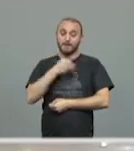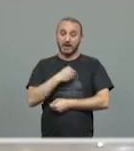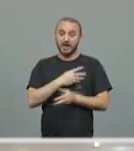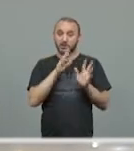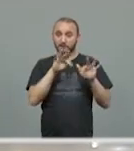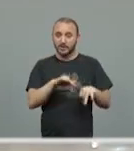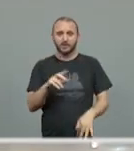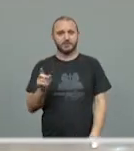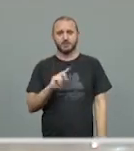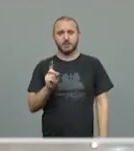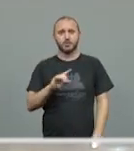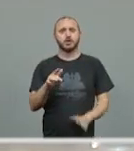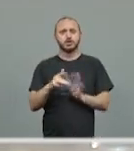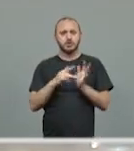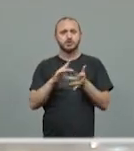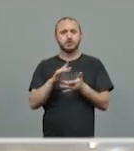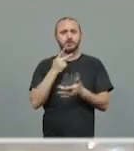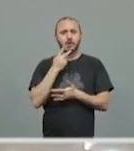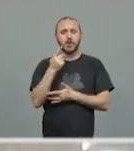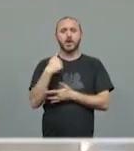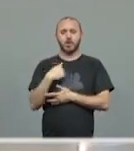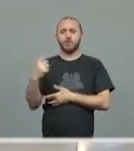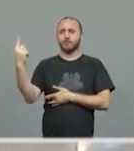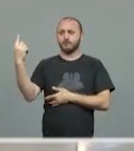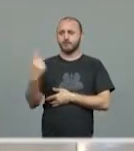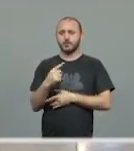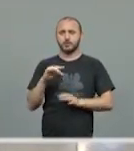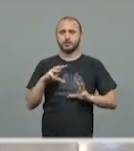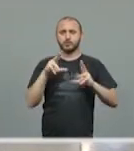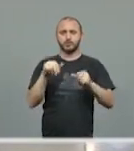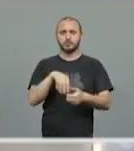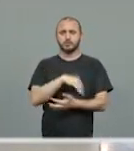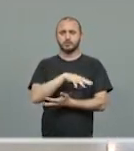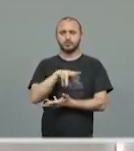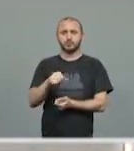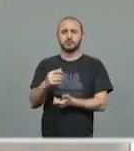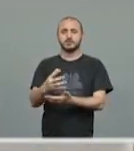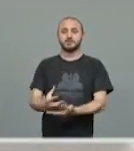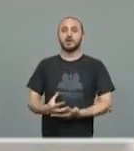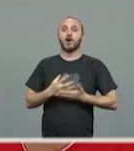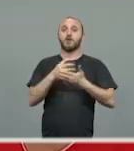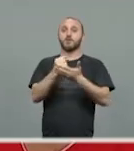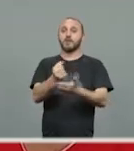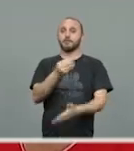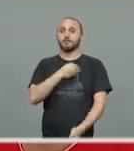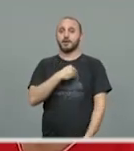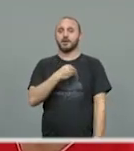Jesus não disse: eu vim para salvar os